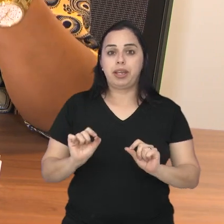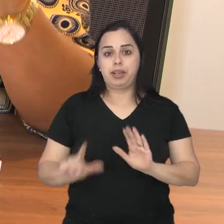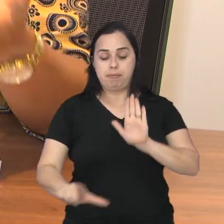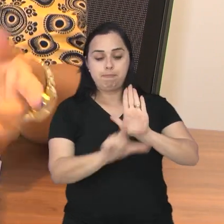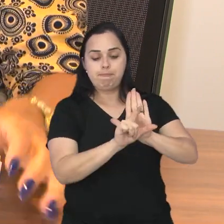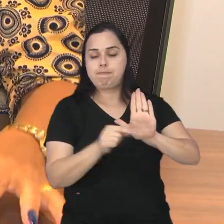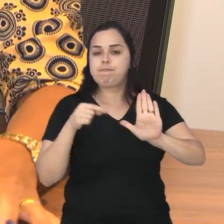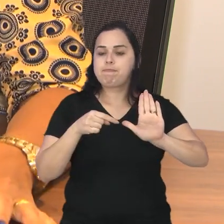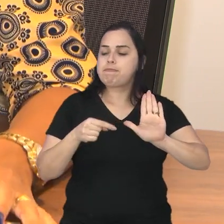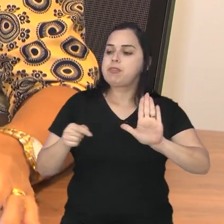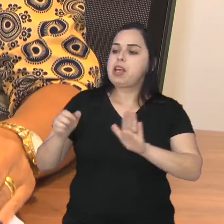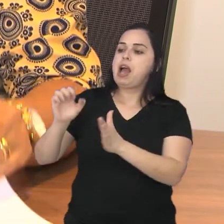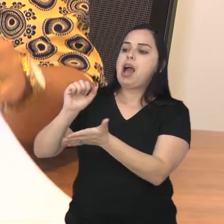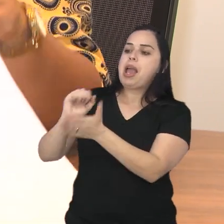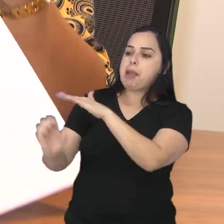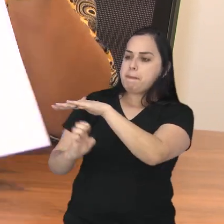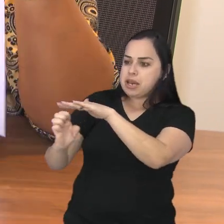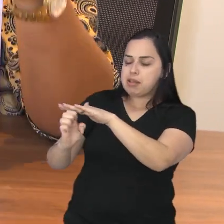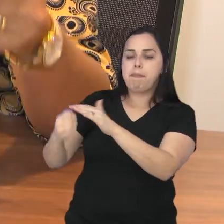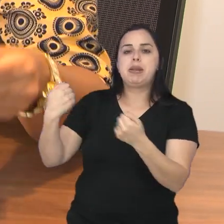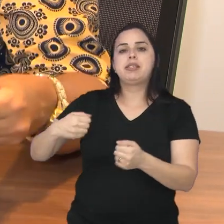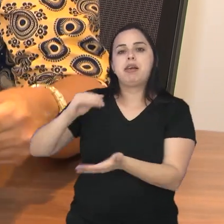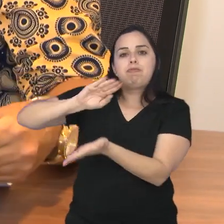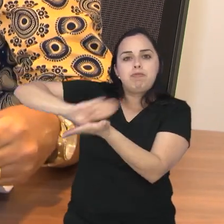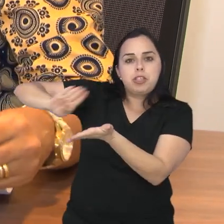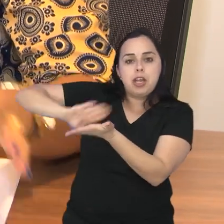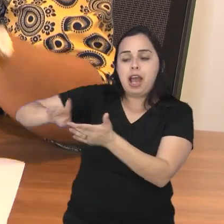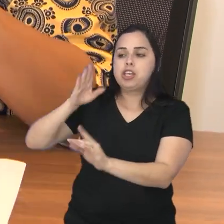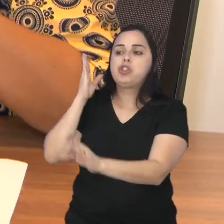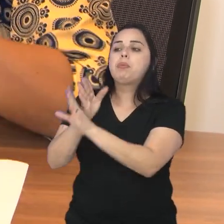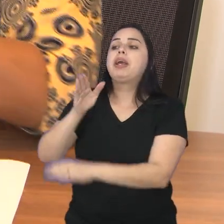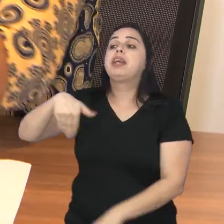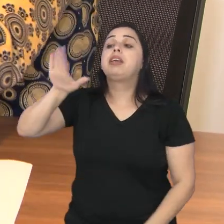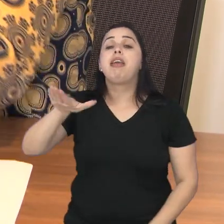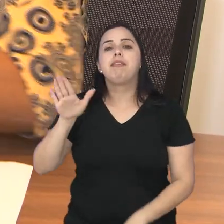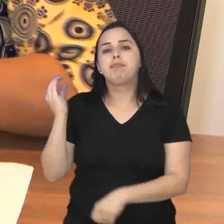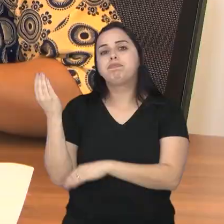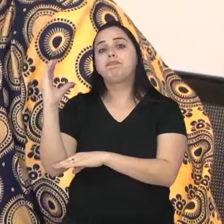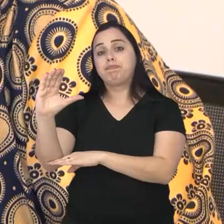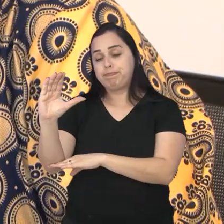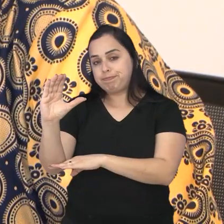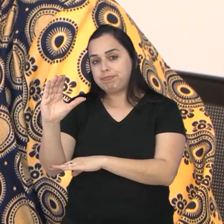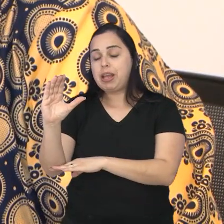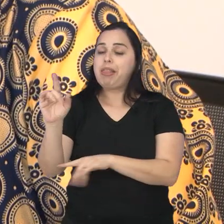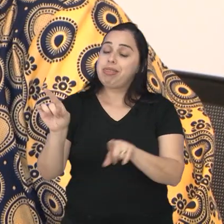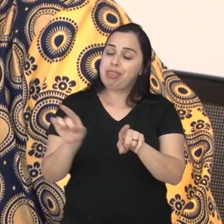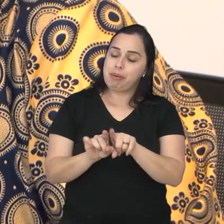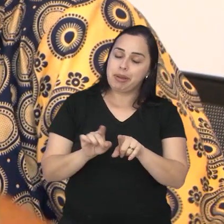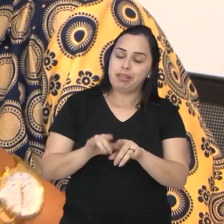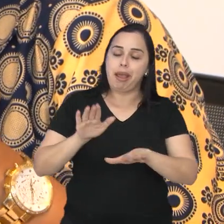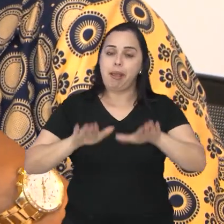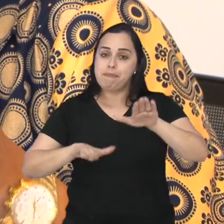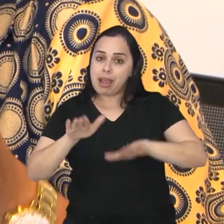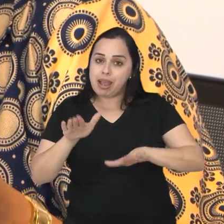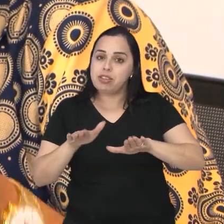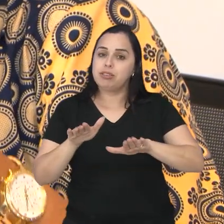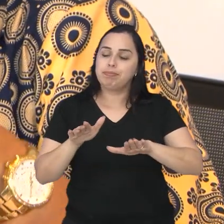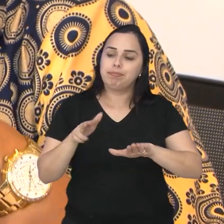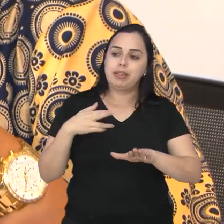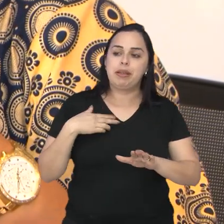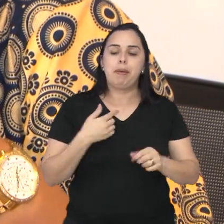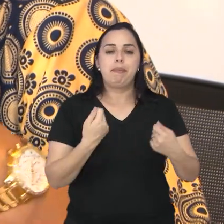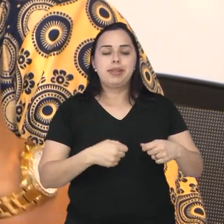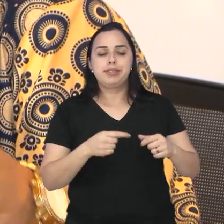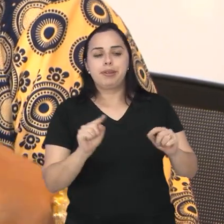ainda explica que a lei obriga as empresas a remover conteúdos e a identificar os agressores e ainda dependendo do caso